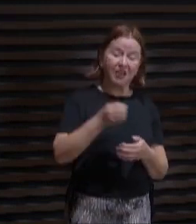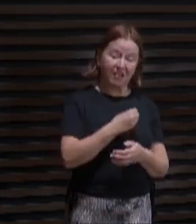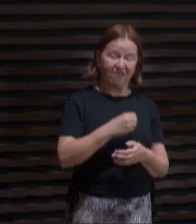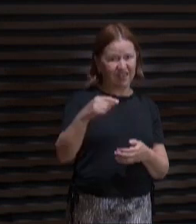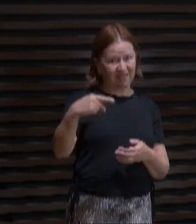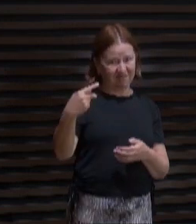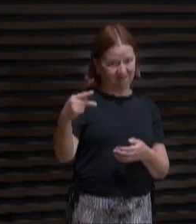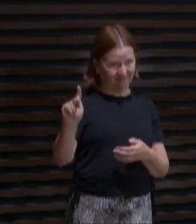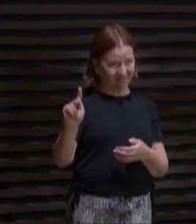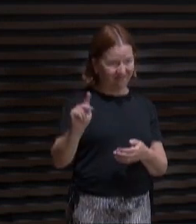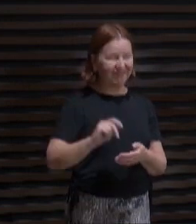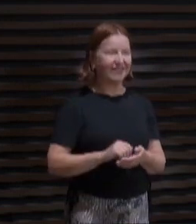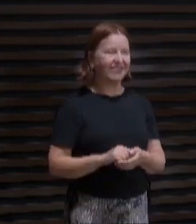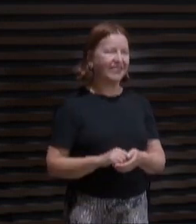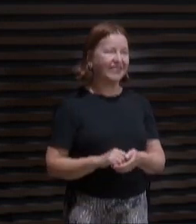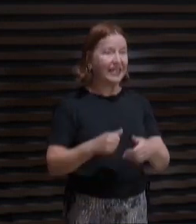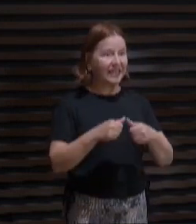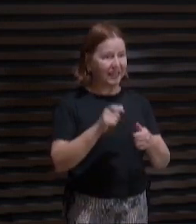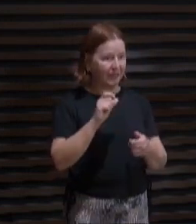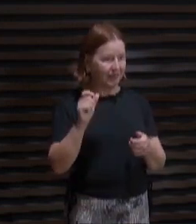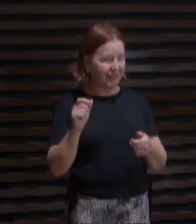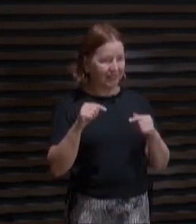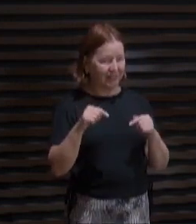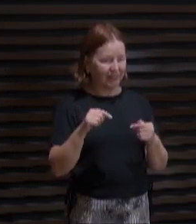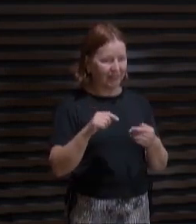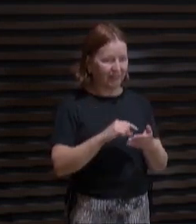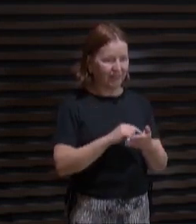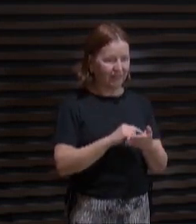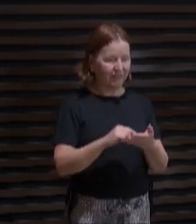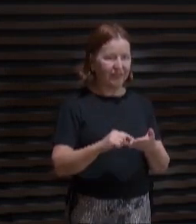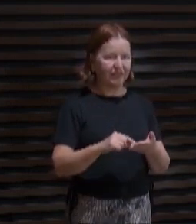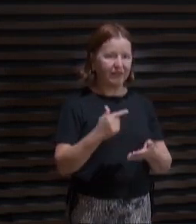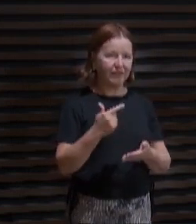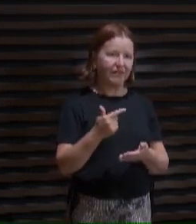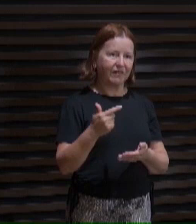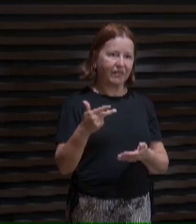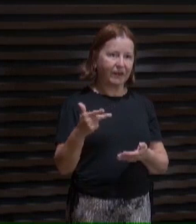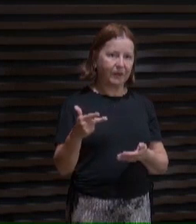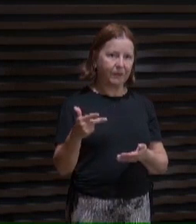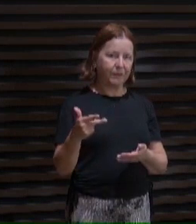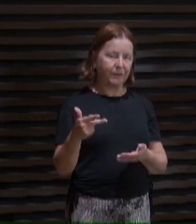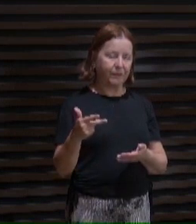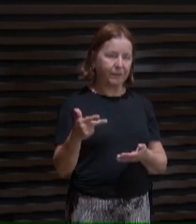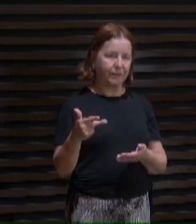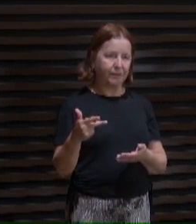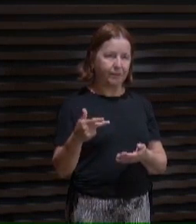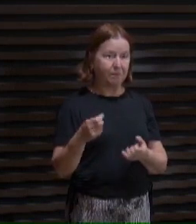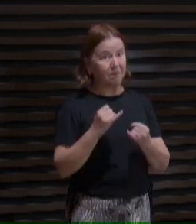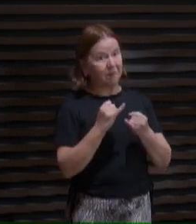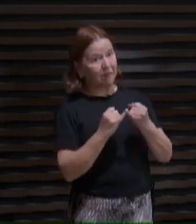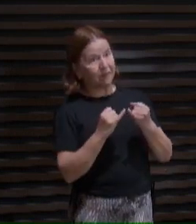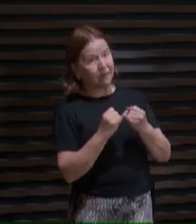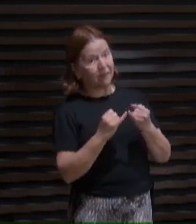outros. Agora, estas palavras aqui do verso 23, elas me parece que